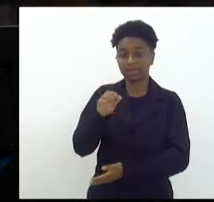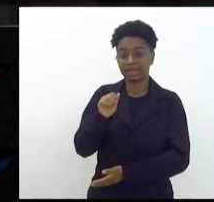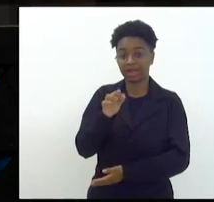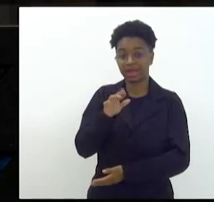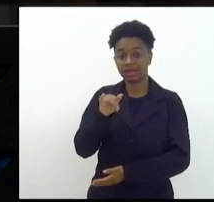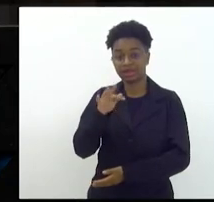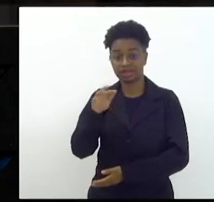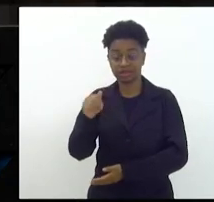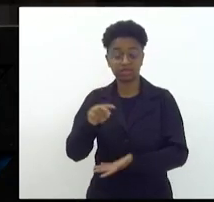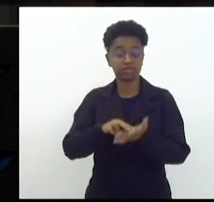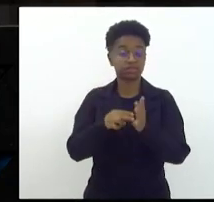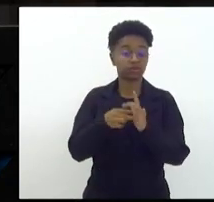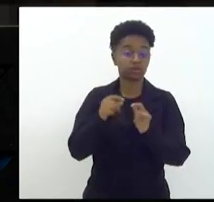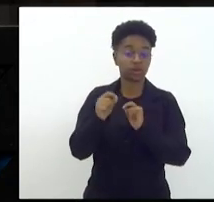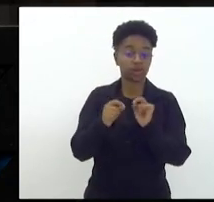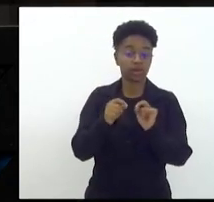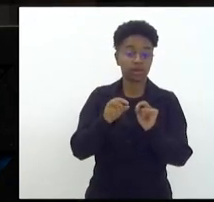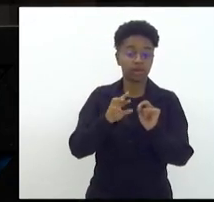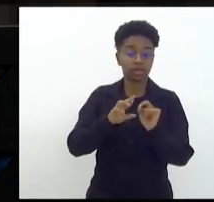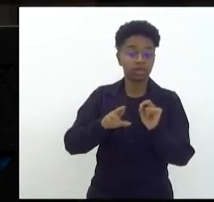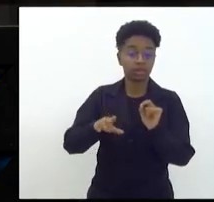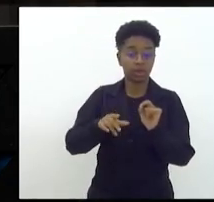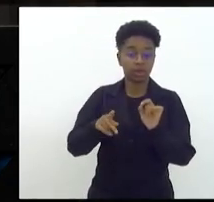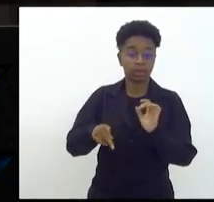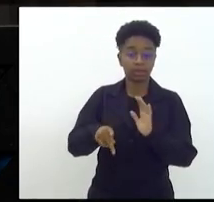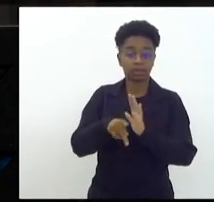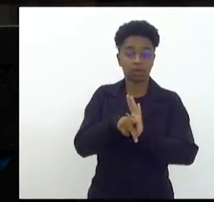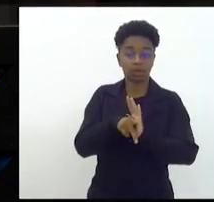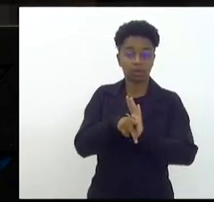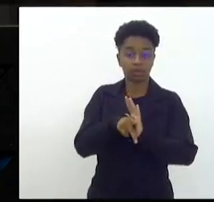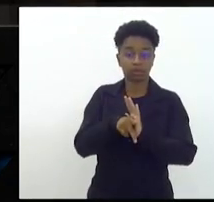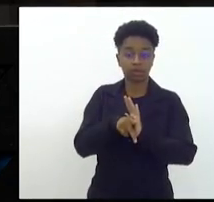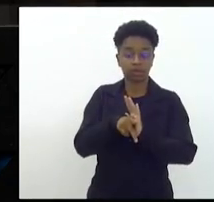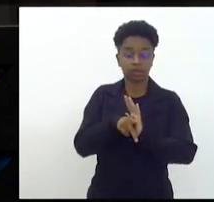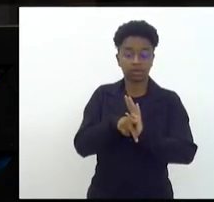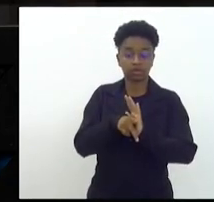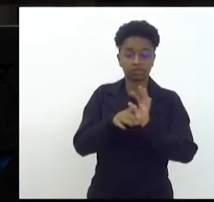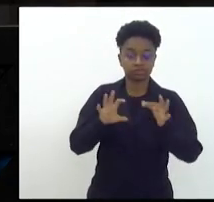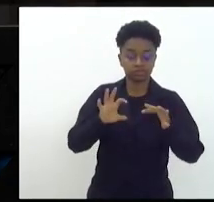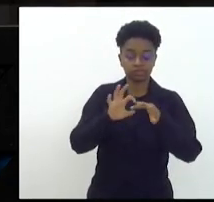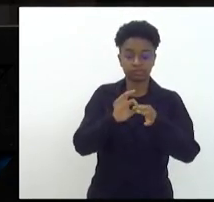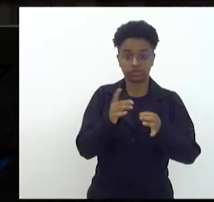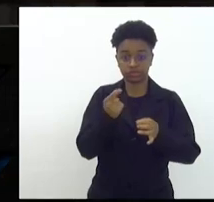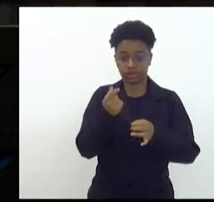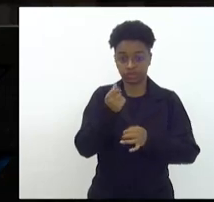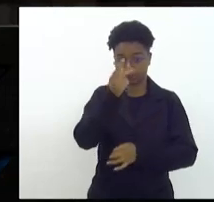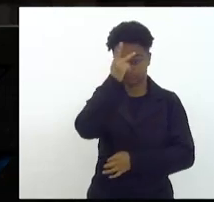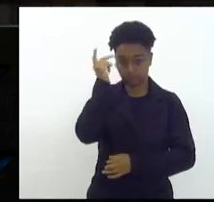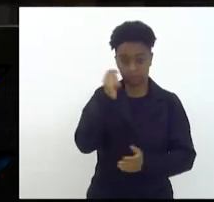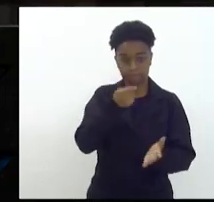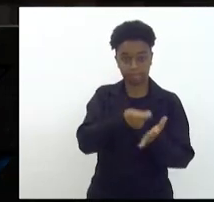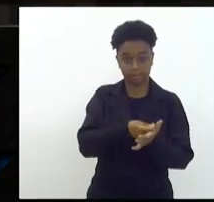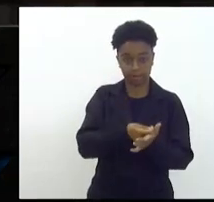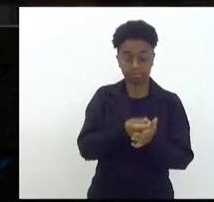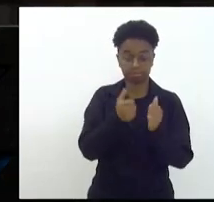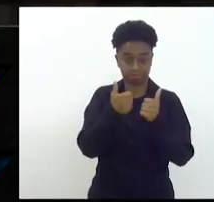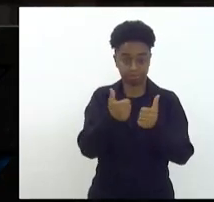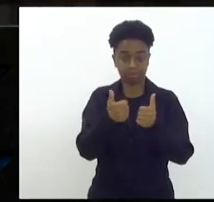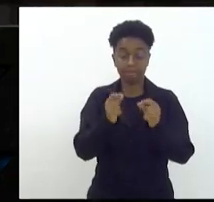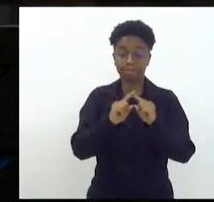não são aquelas do da tarifa que o usuário paga muito bem quando você